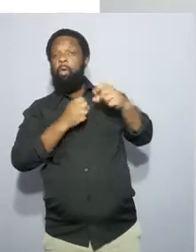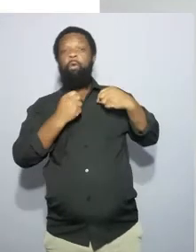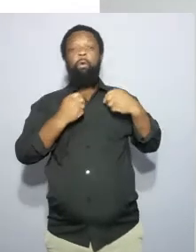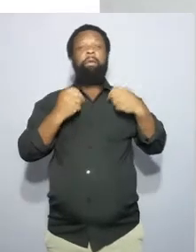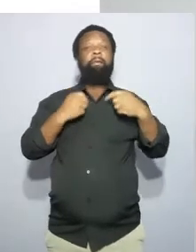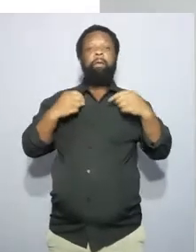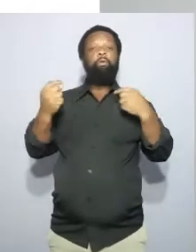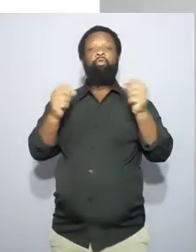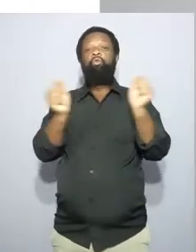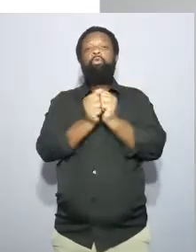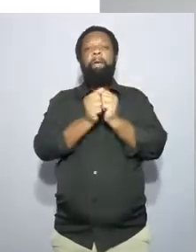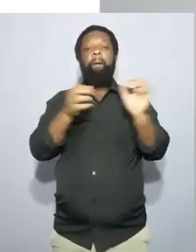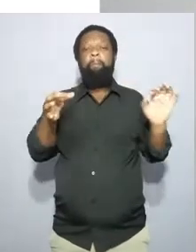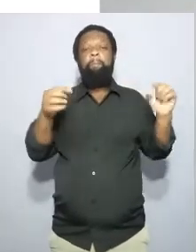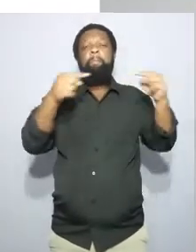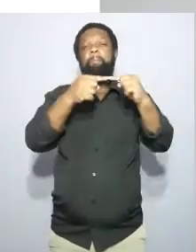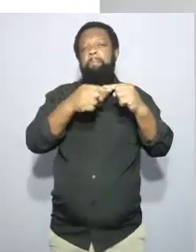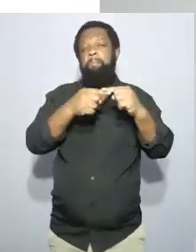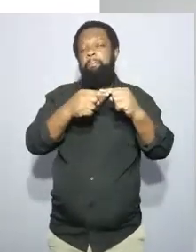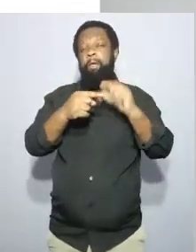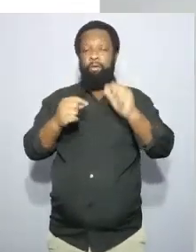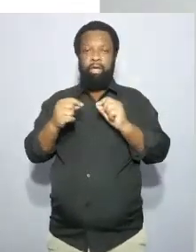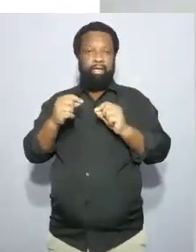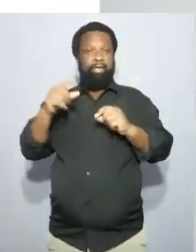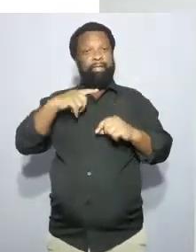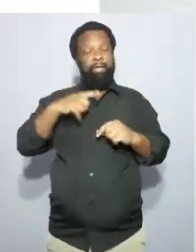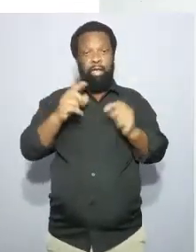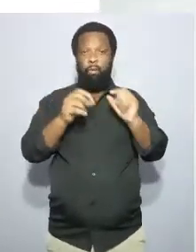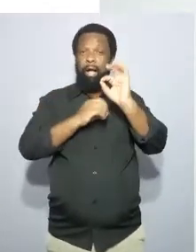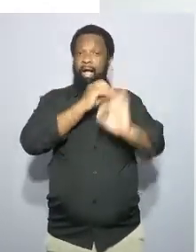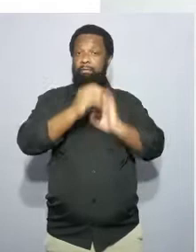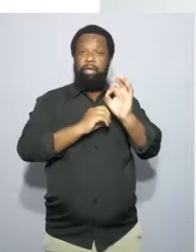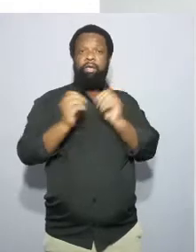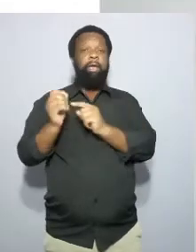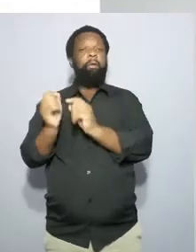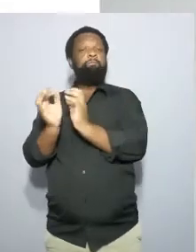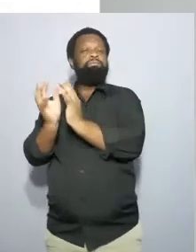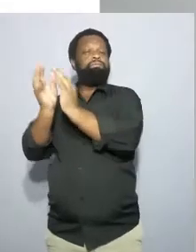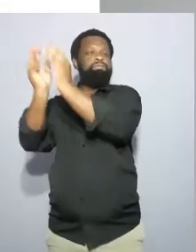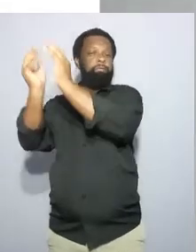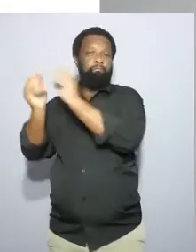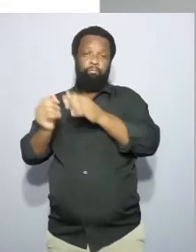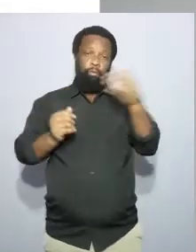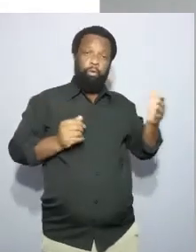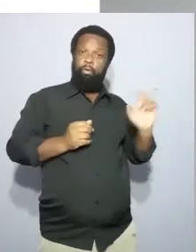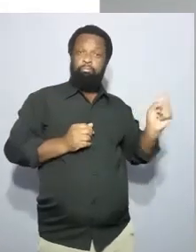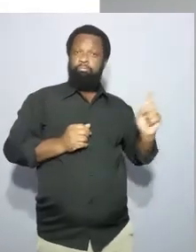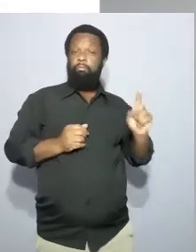uma ligação, é um átomo aqui no estado gasoso. Aqui não, a eletronegatividade,